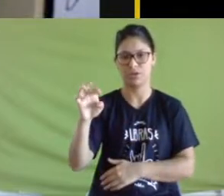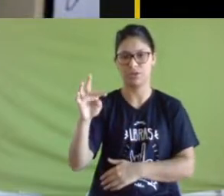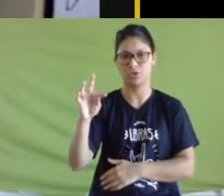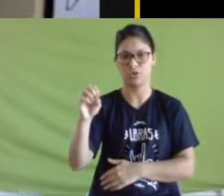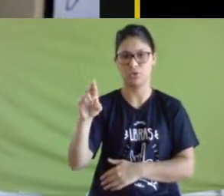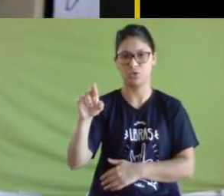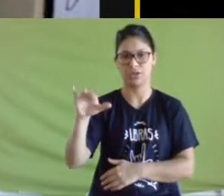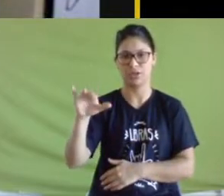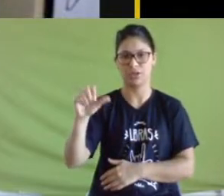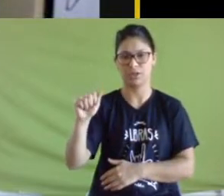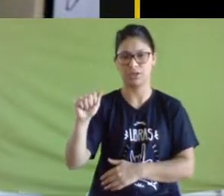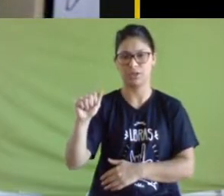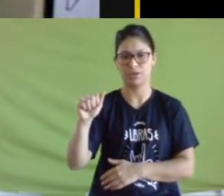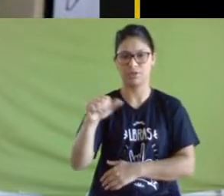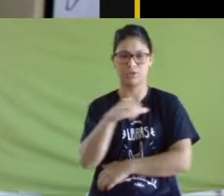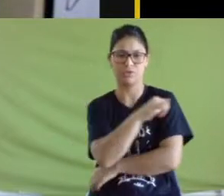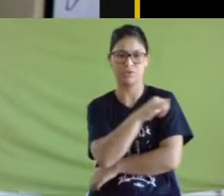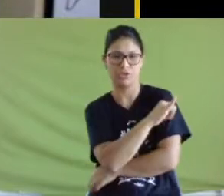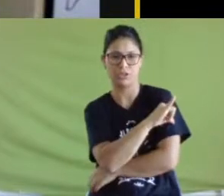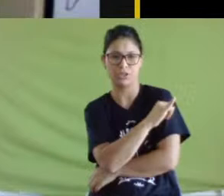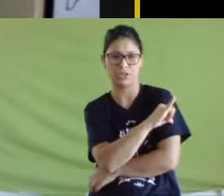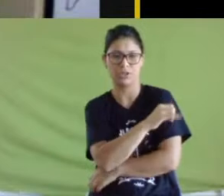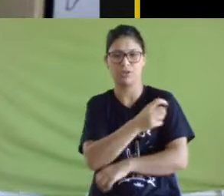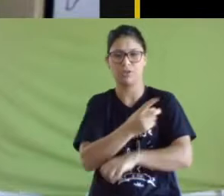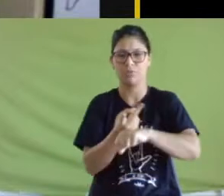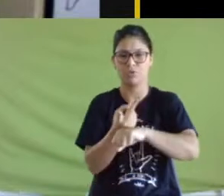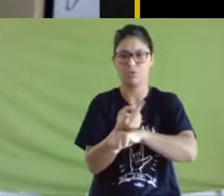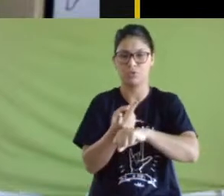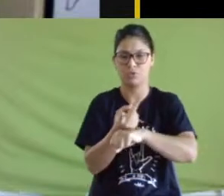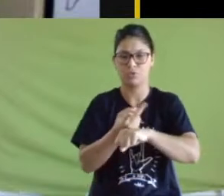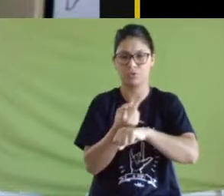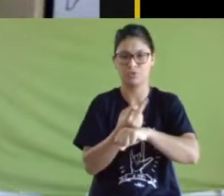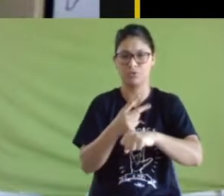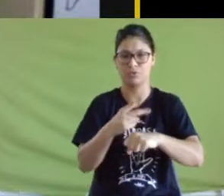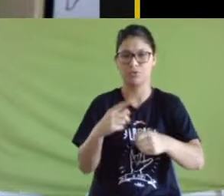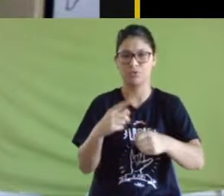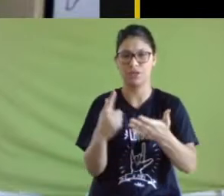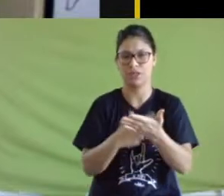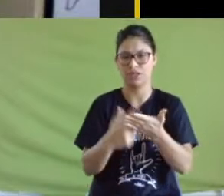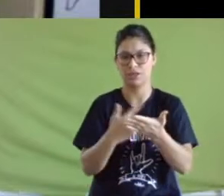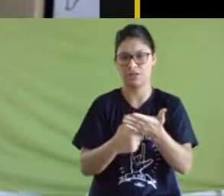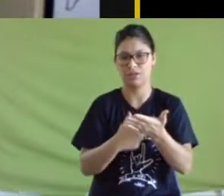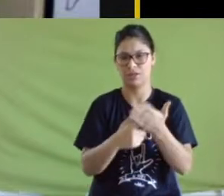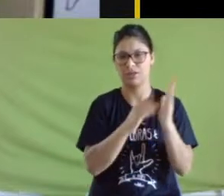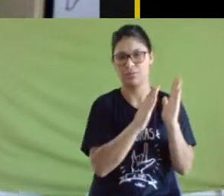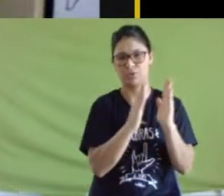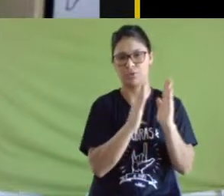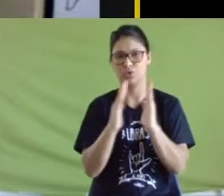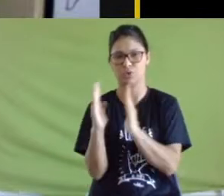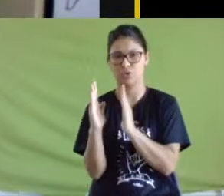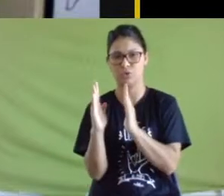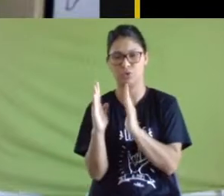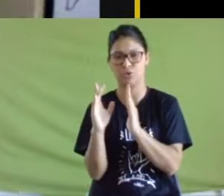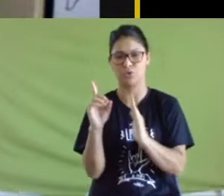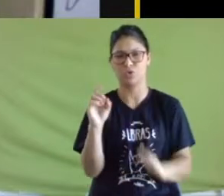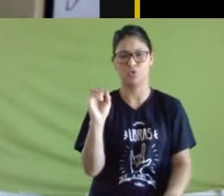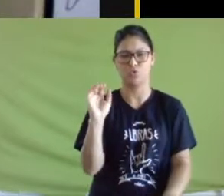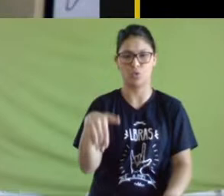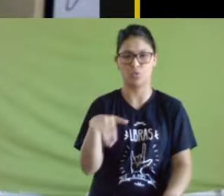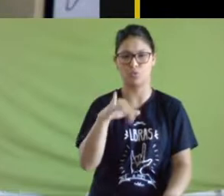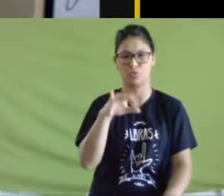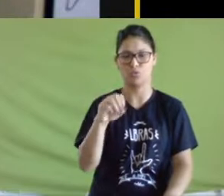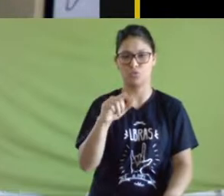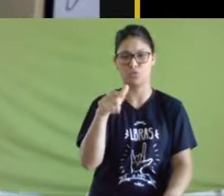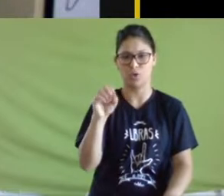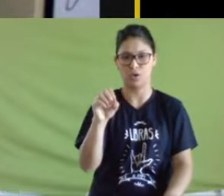que eu estava procurando, um livrinho que veio na biblioteca do Dom João VI e que os